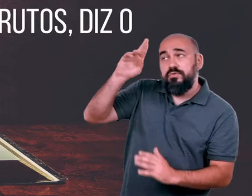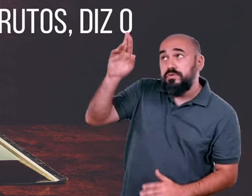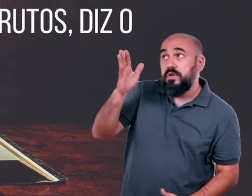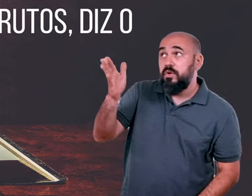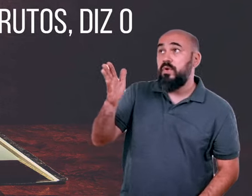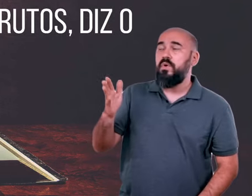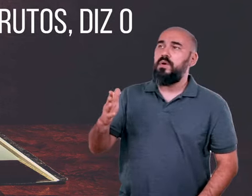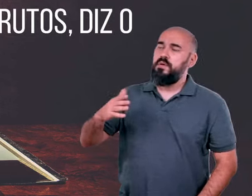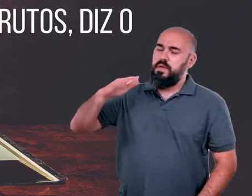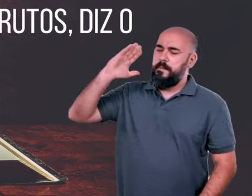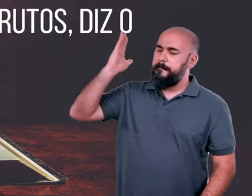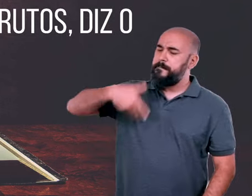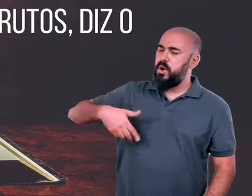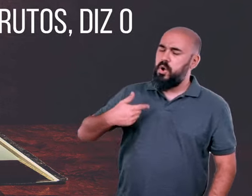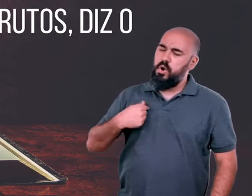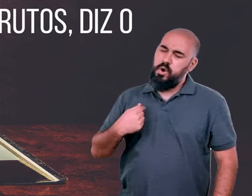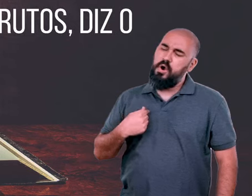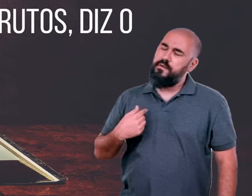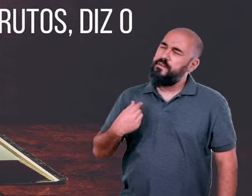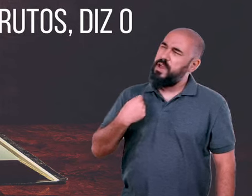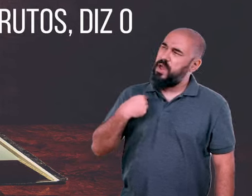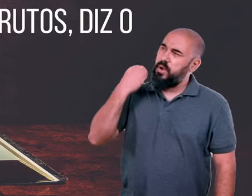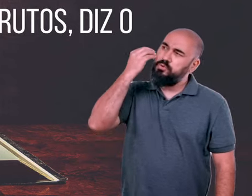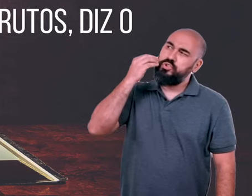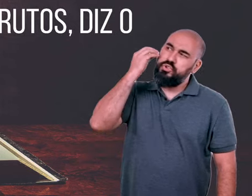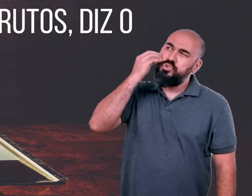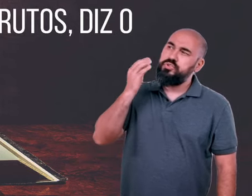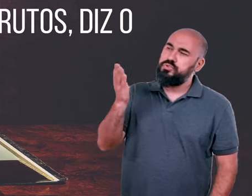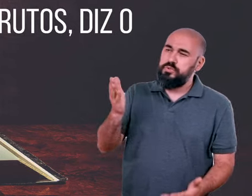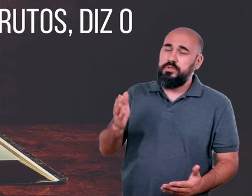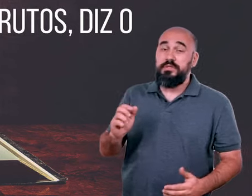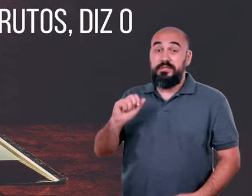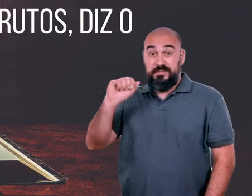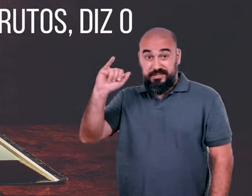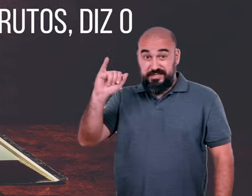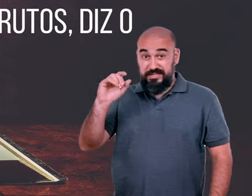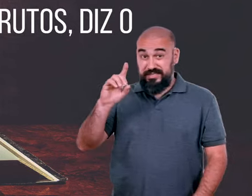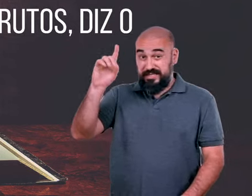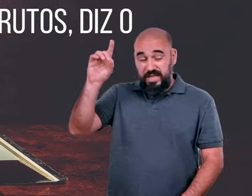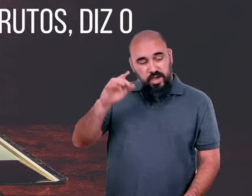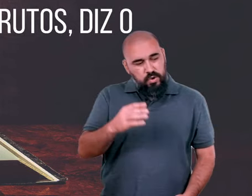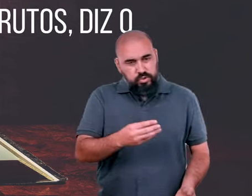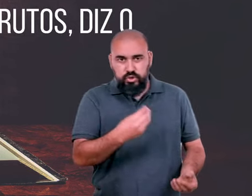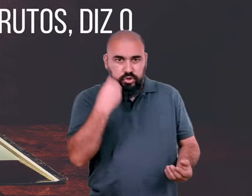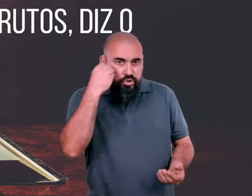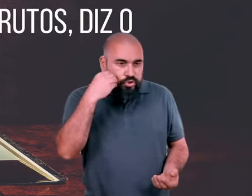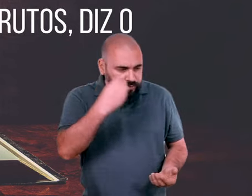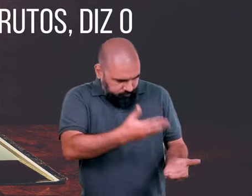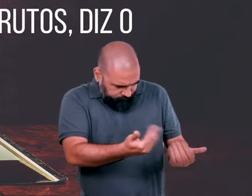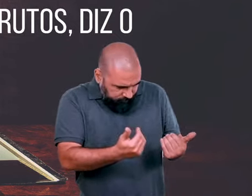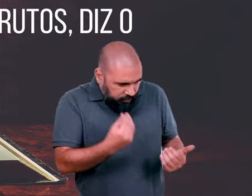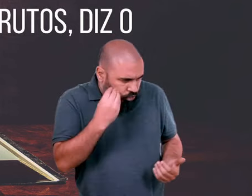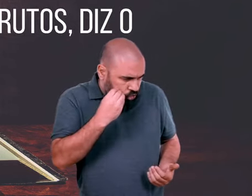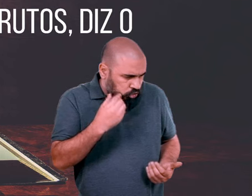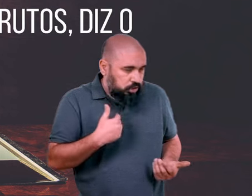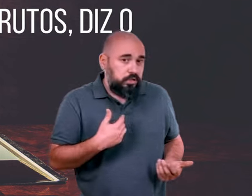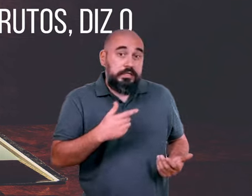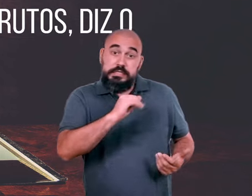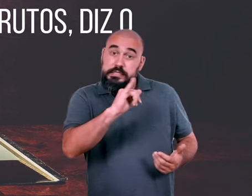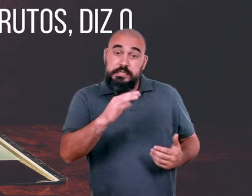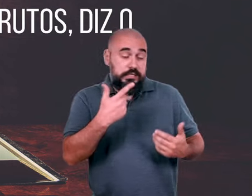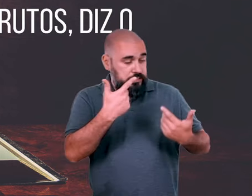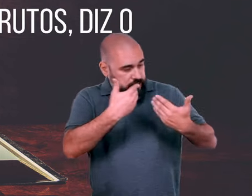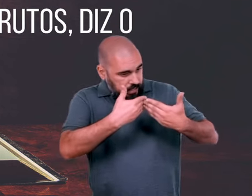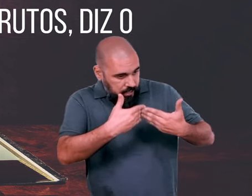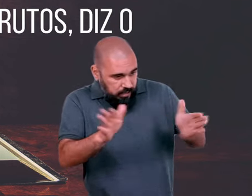à prova nisso, diz o Senhor dos Exércitos. Se eu não lhes abrir as janelas do céu e não derramar sobre vocês bênçãos sem